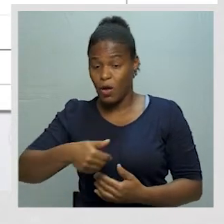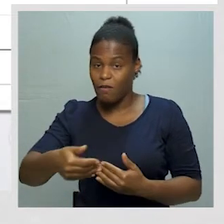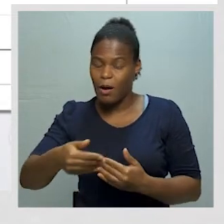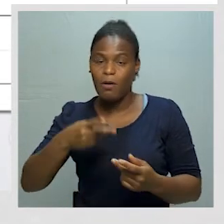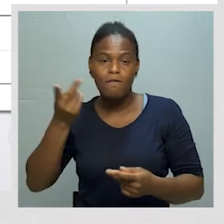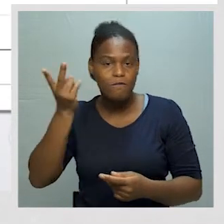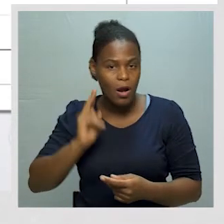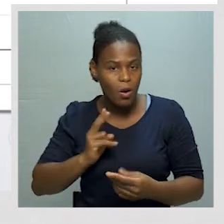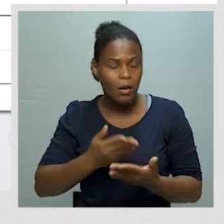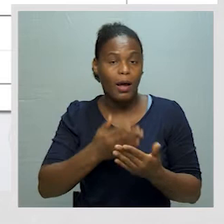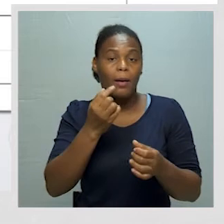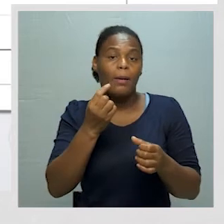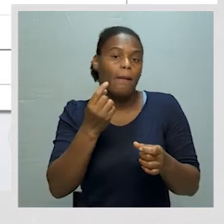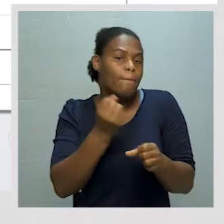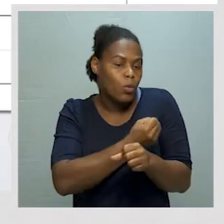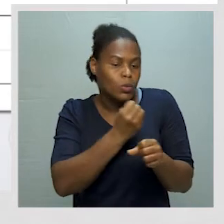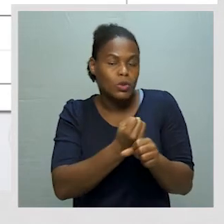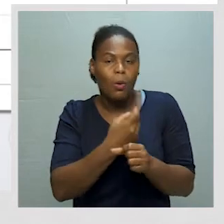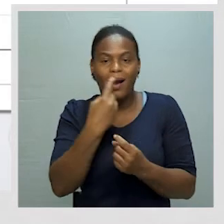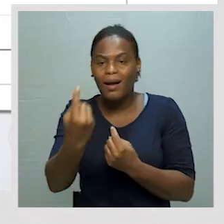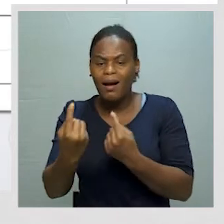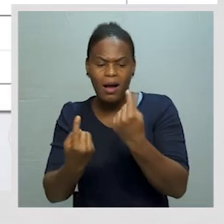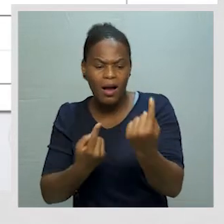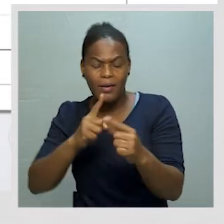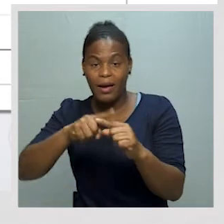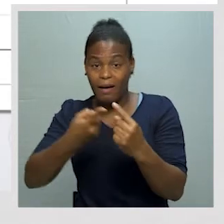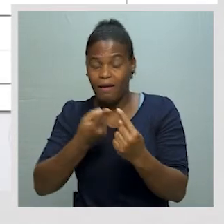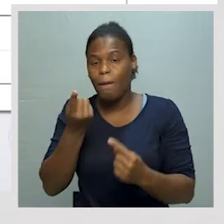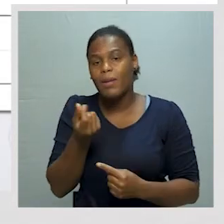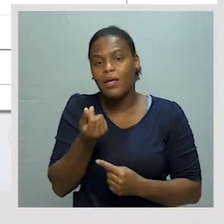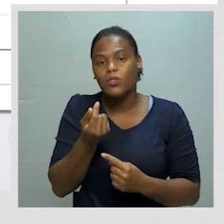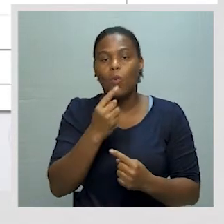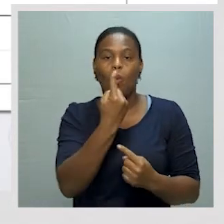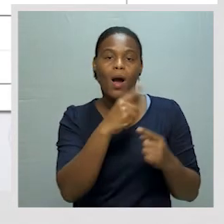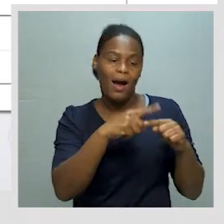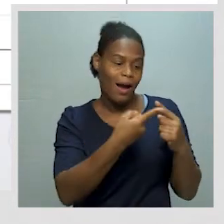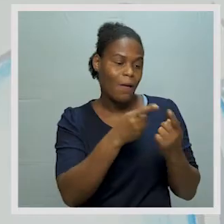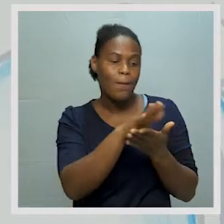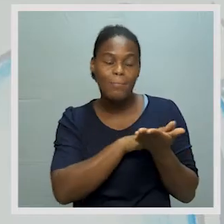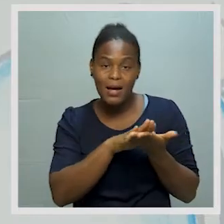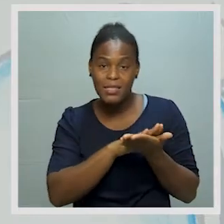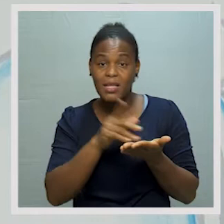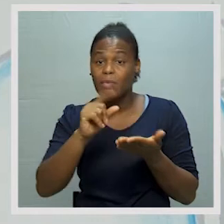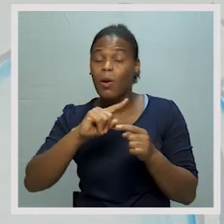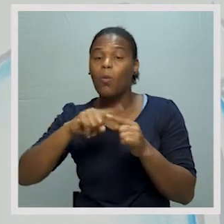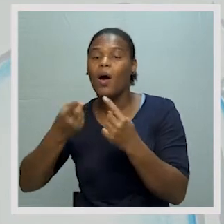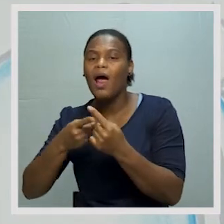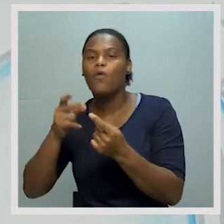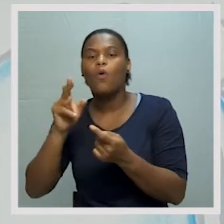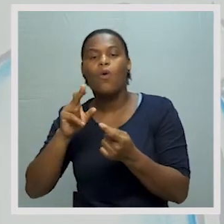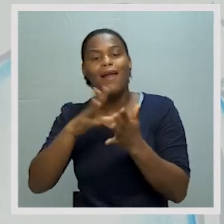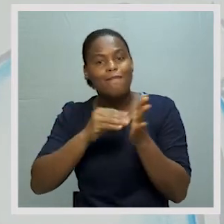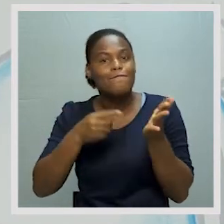vamos valorizar a produção de cada ano ao preço de um ano base ou um ano de referência.